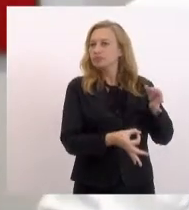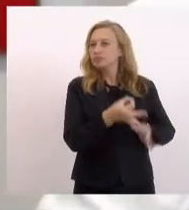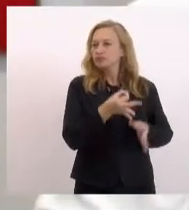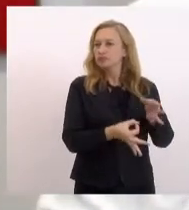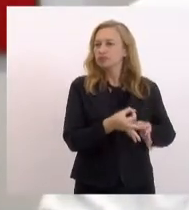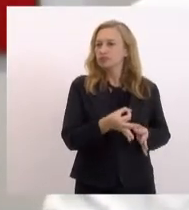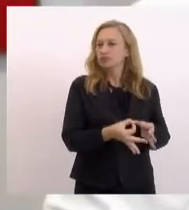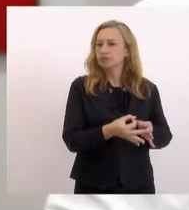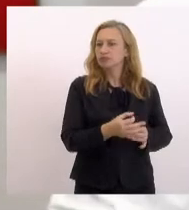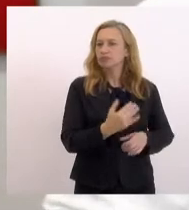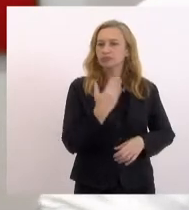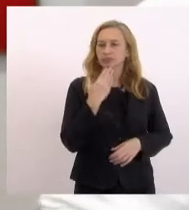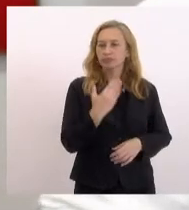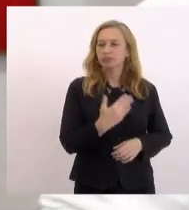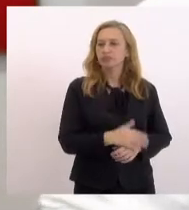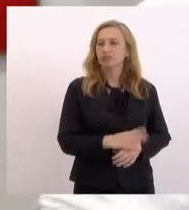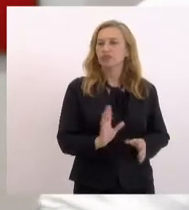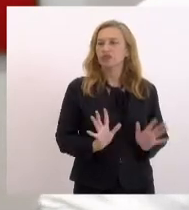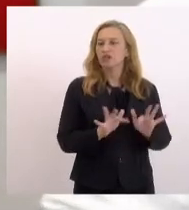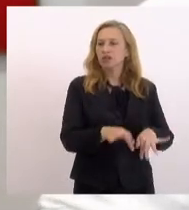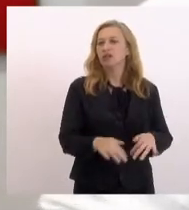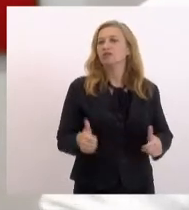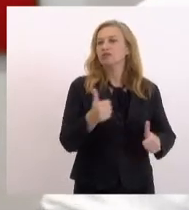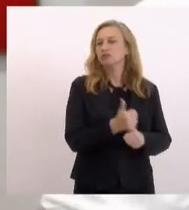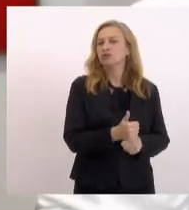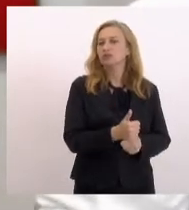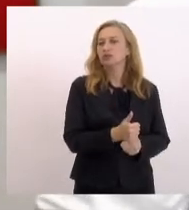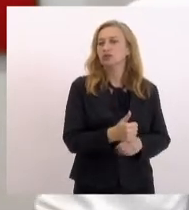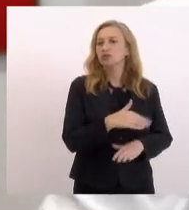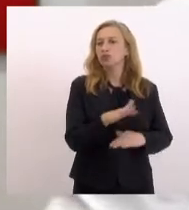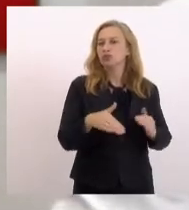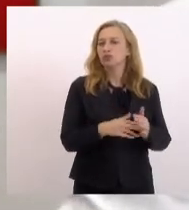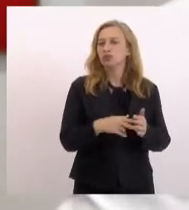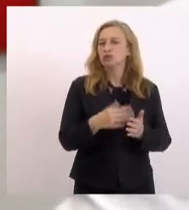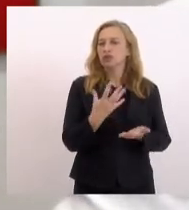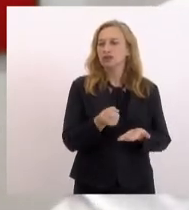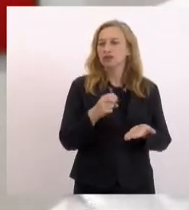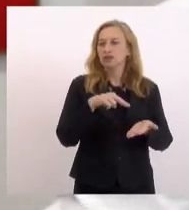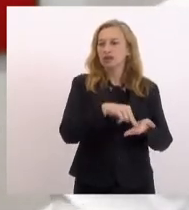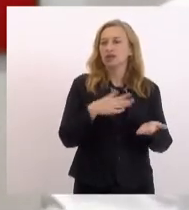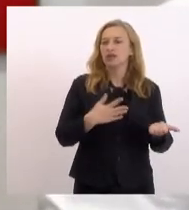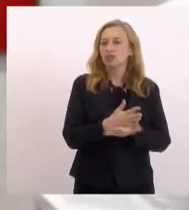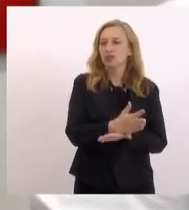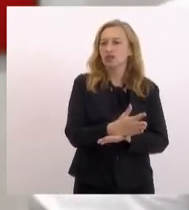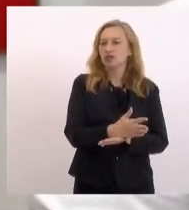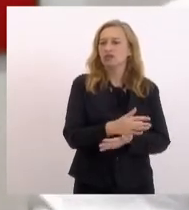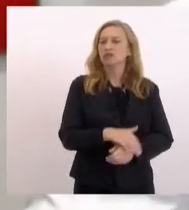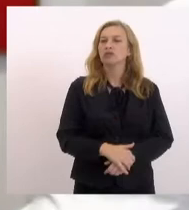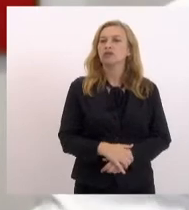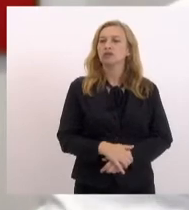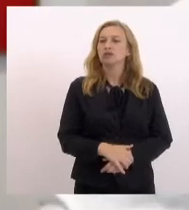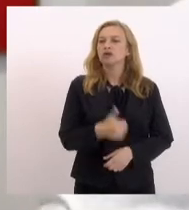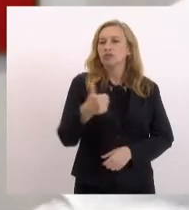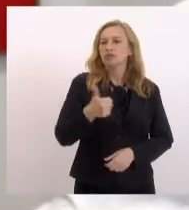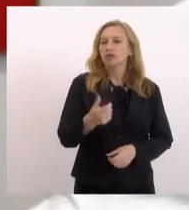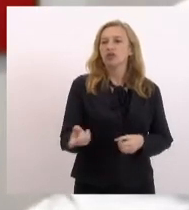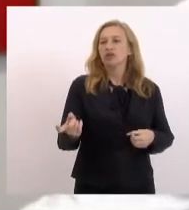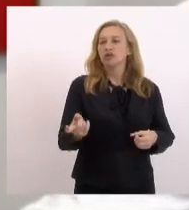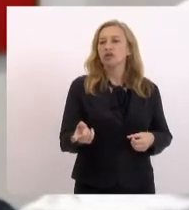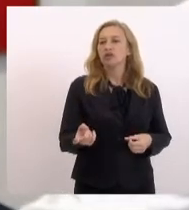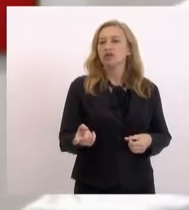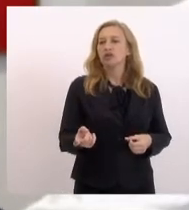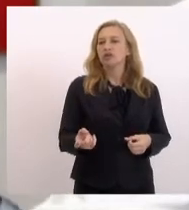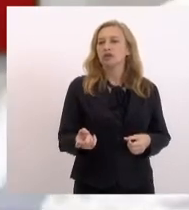Justiça, concluído por substitutivo. Se os que aprovam, como estão, aprovado em primeira, vai a redação do